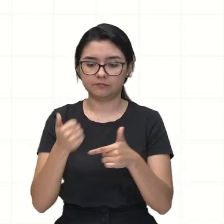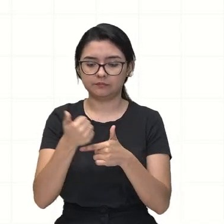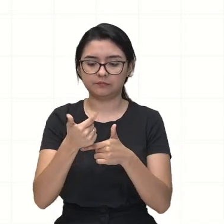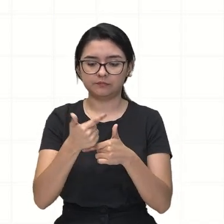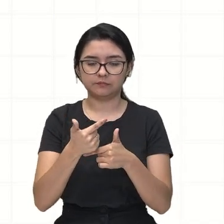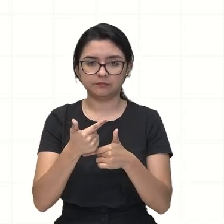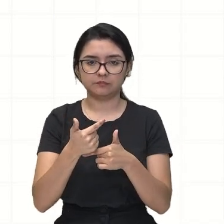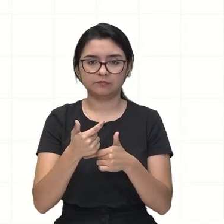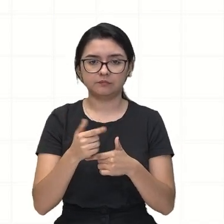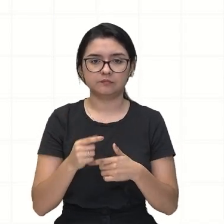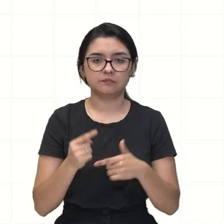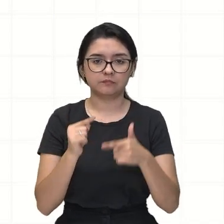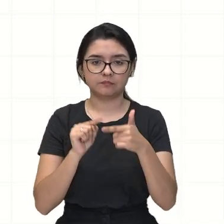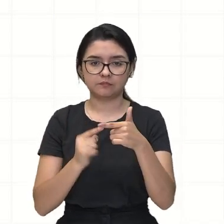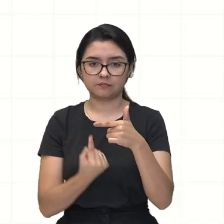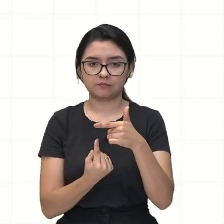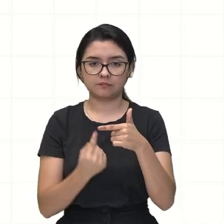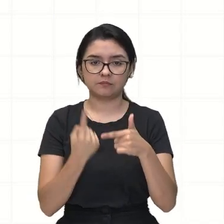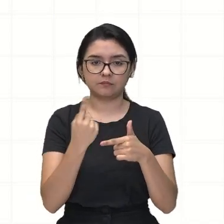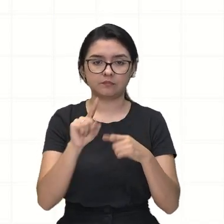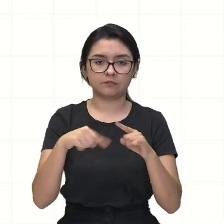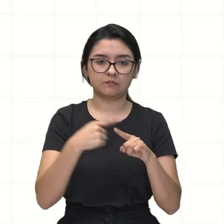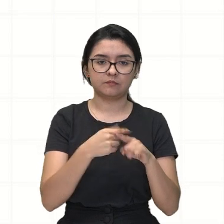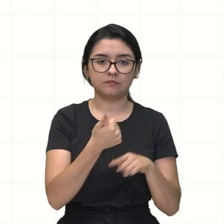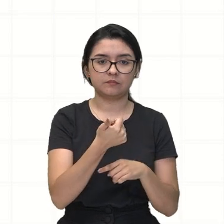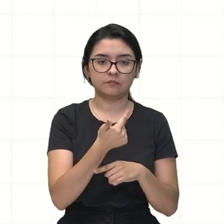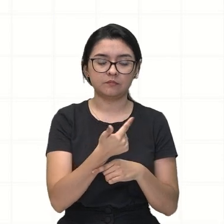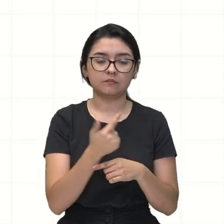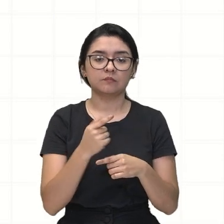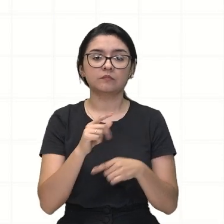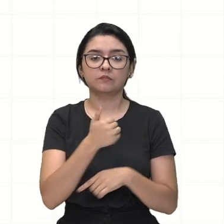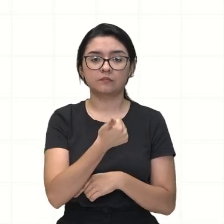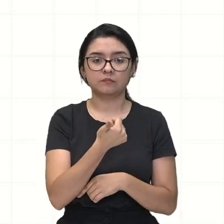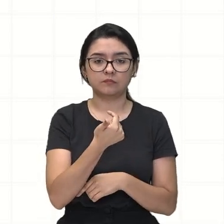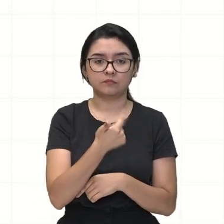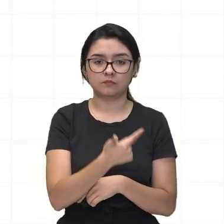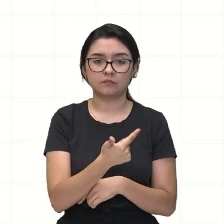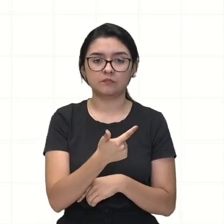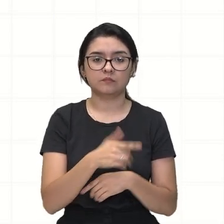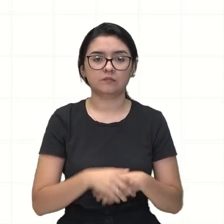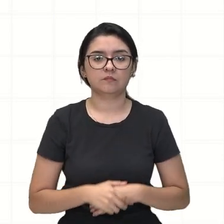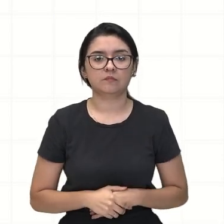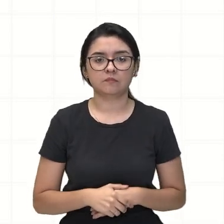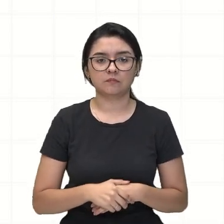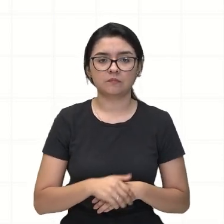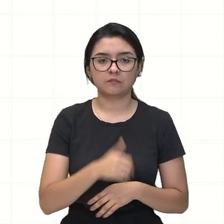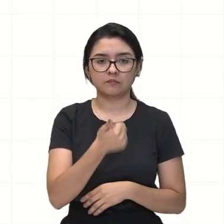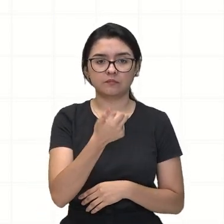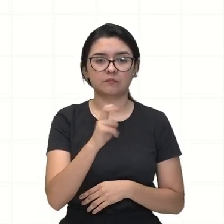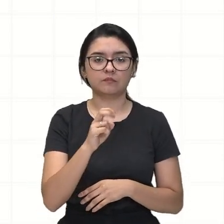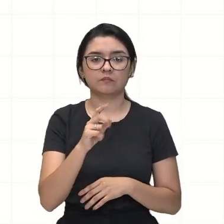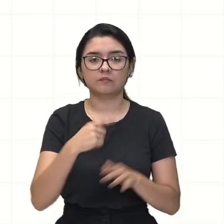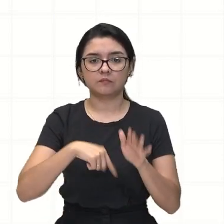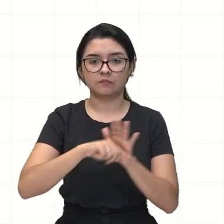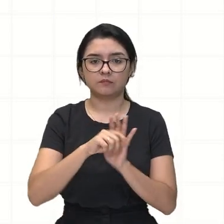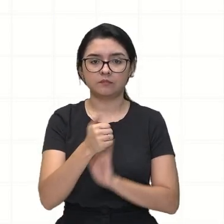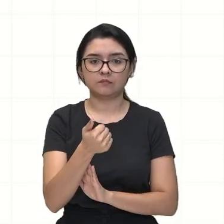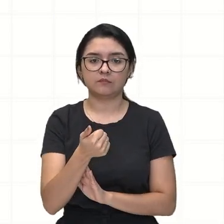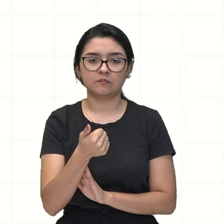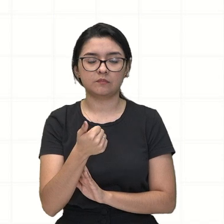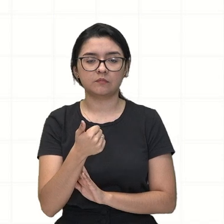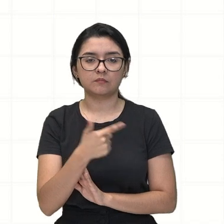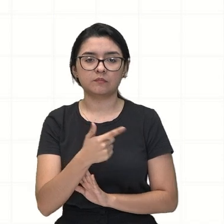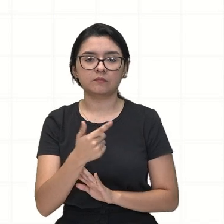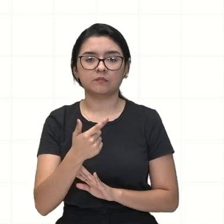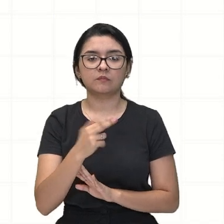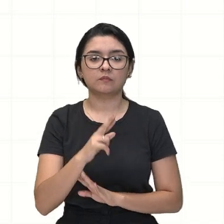acontecer. Nós ia ter 1 vezes 12 é 12. Aqui é uma curiosidade bem bacana, falando de número misto. 15 menos 12, 3. Olha